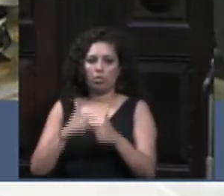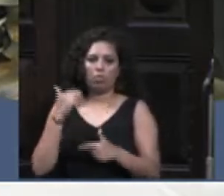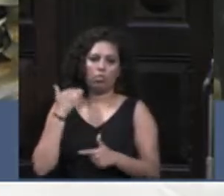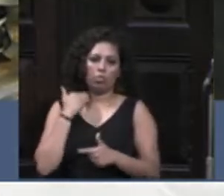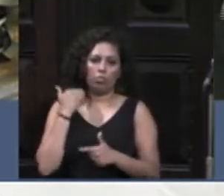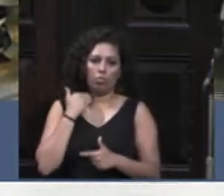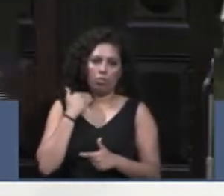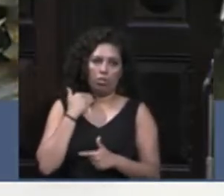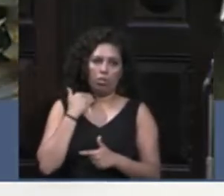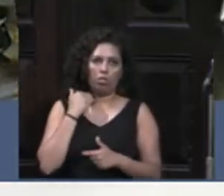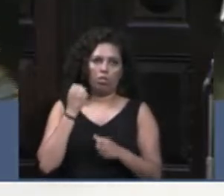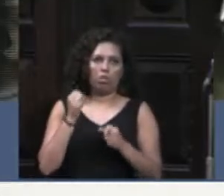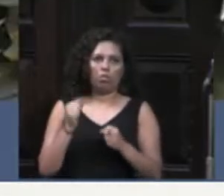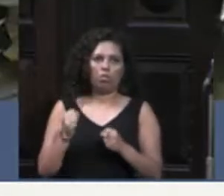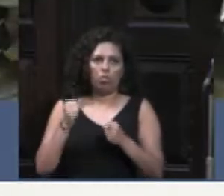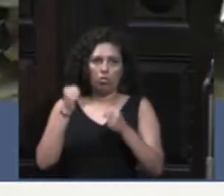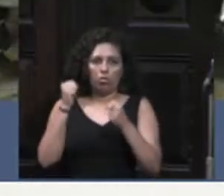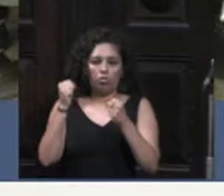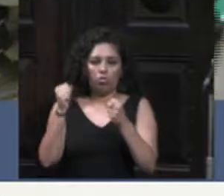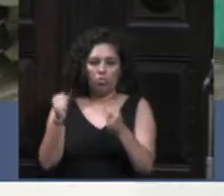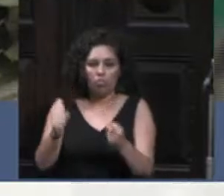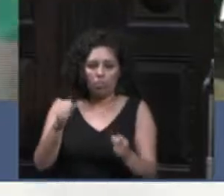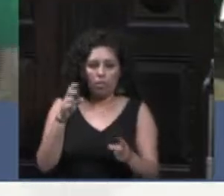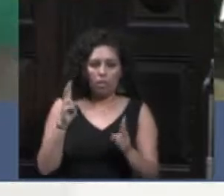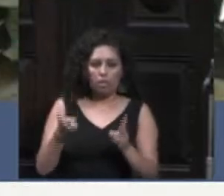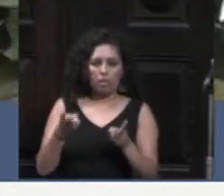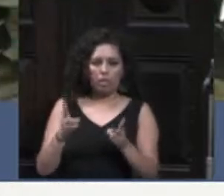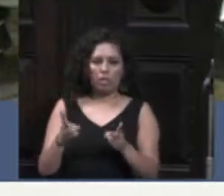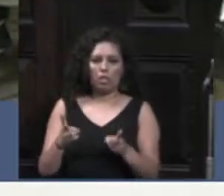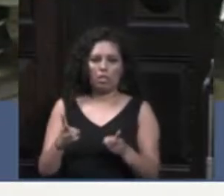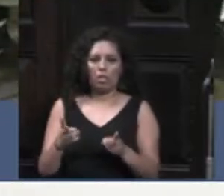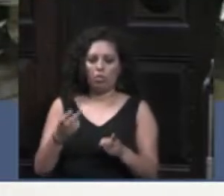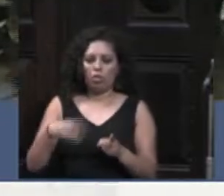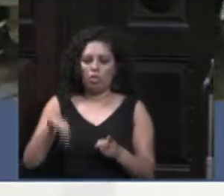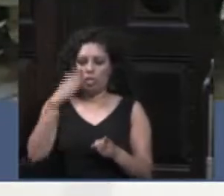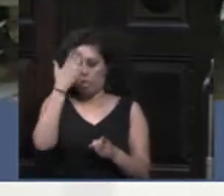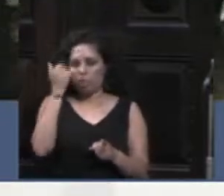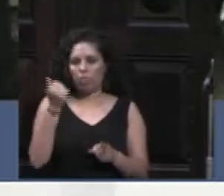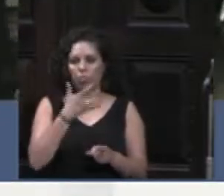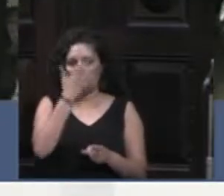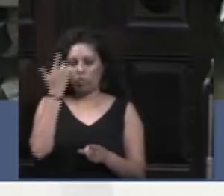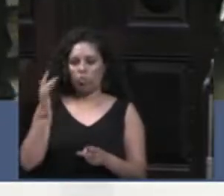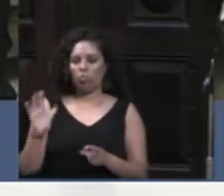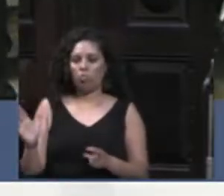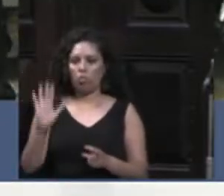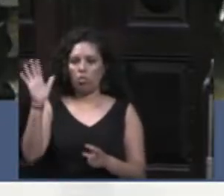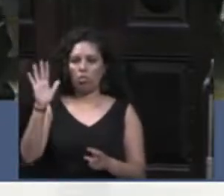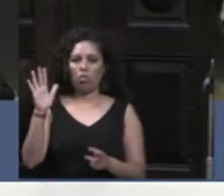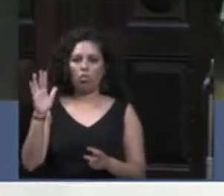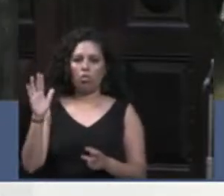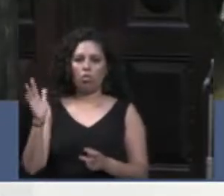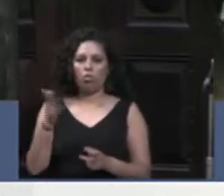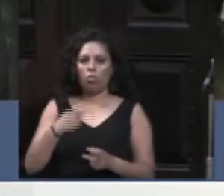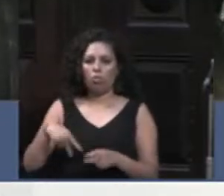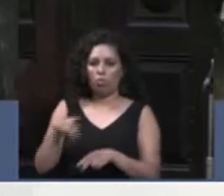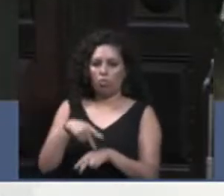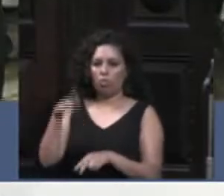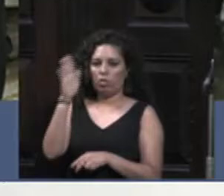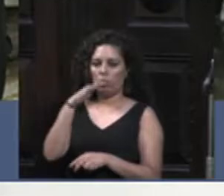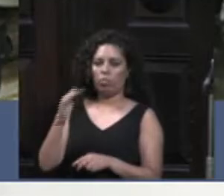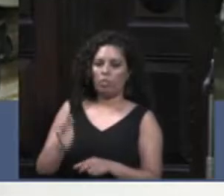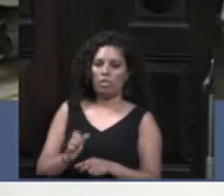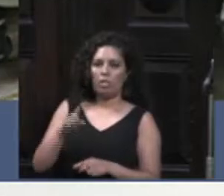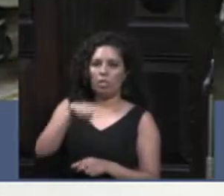burguesia financeira, a fração dominante do capital, que é a burguesia financeira. Então, trabalhadores bancários e bancários fazem uma luta que não é